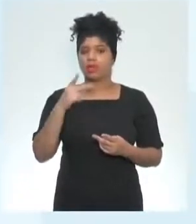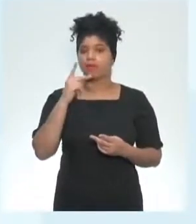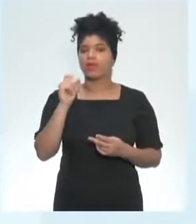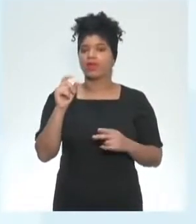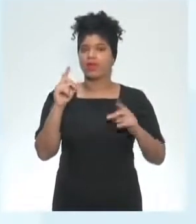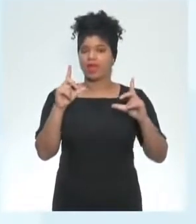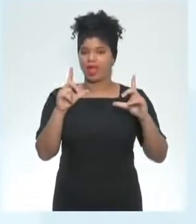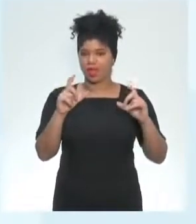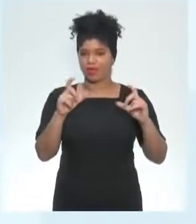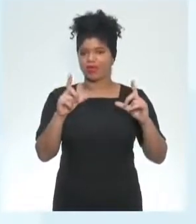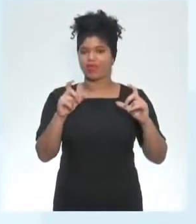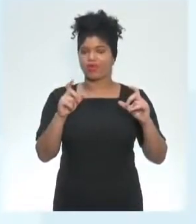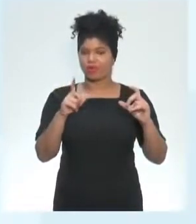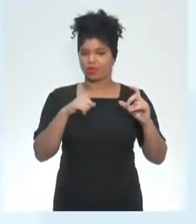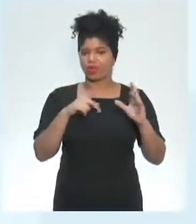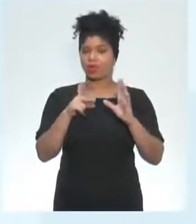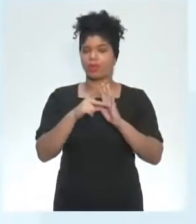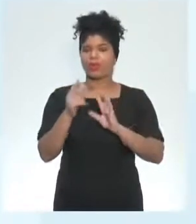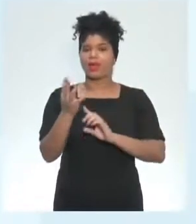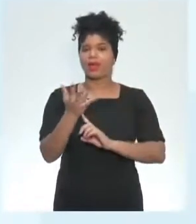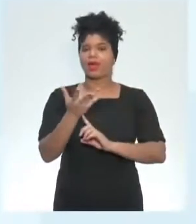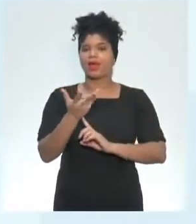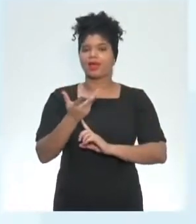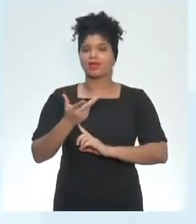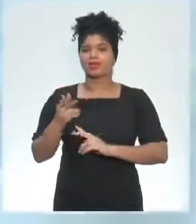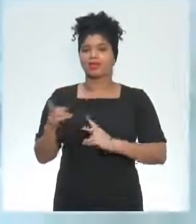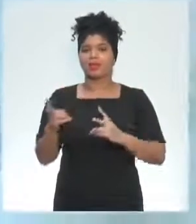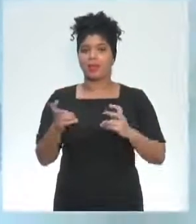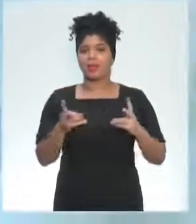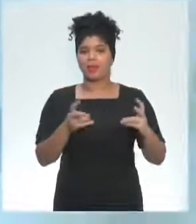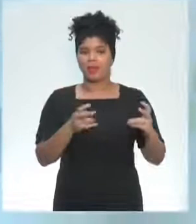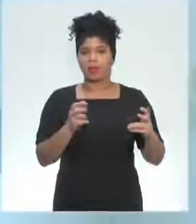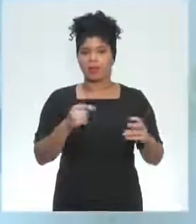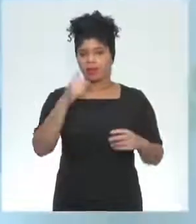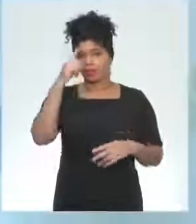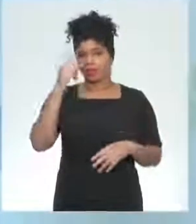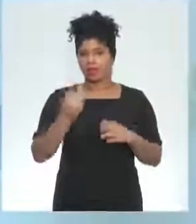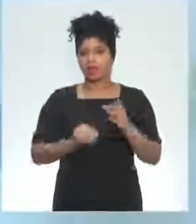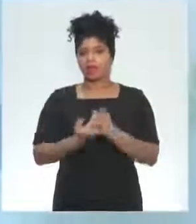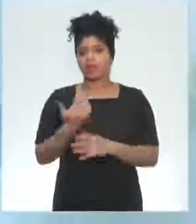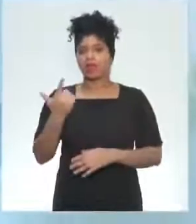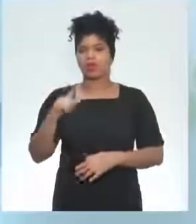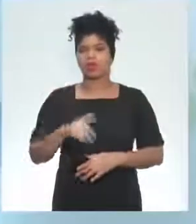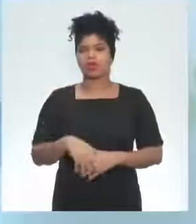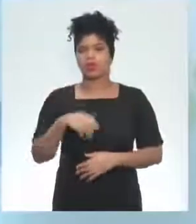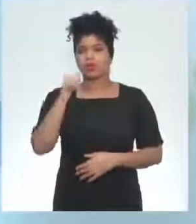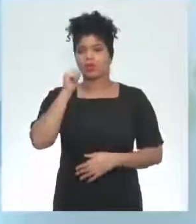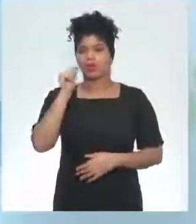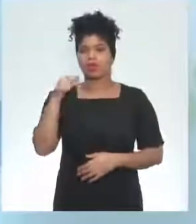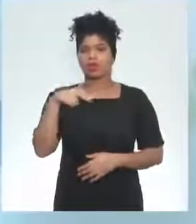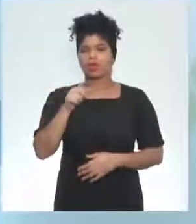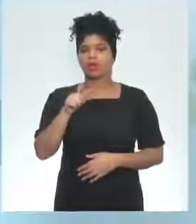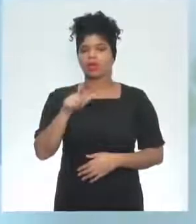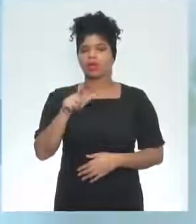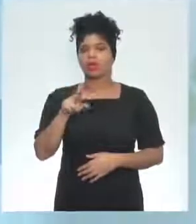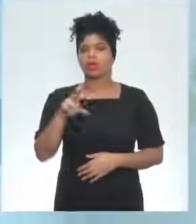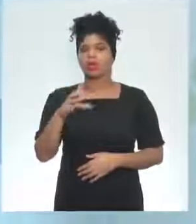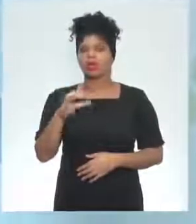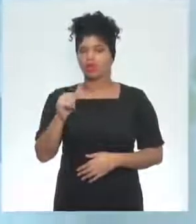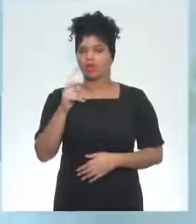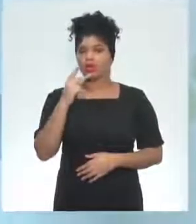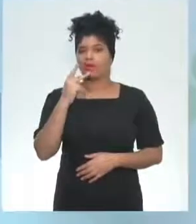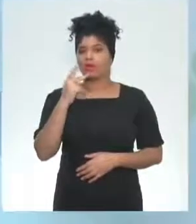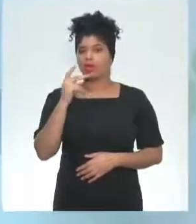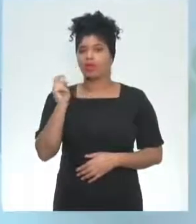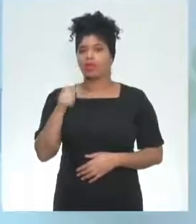vê claramente as dimensões artísticas auxiliando no processo de criação. A professora Ana Lúcia citou que é no todo da obra, né,